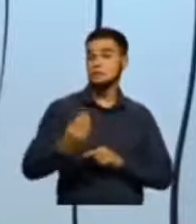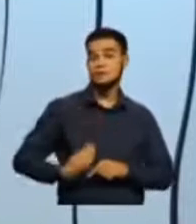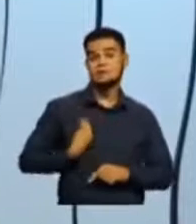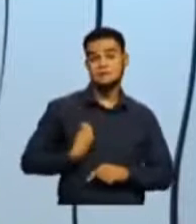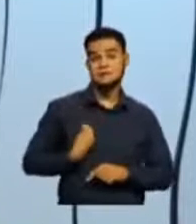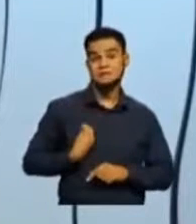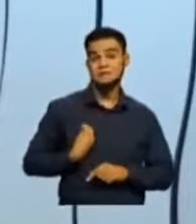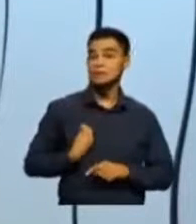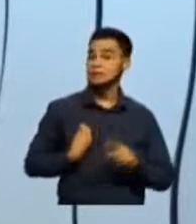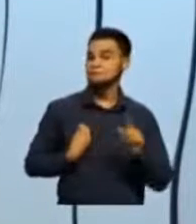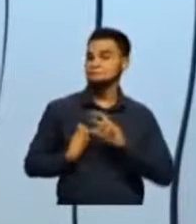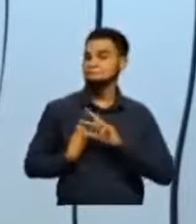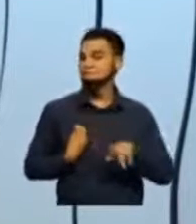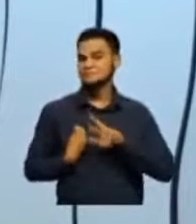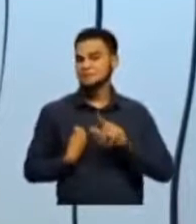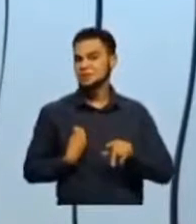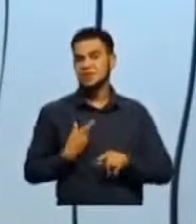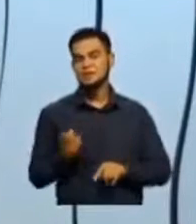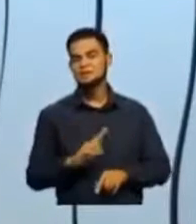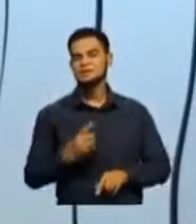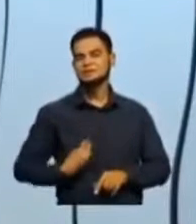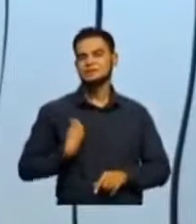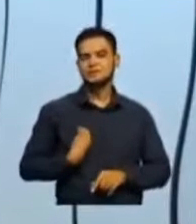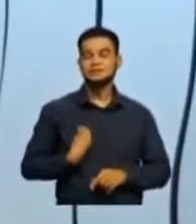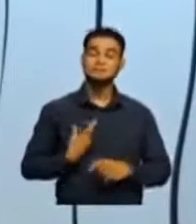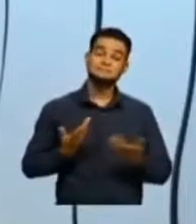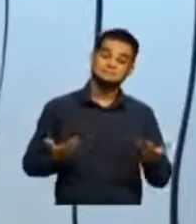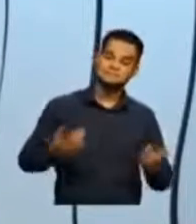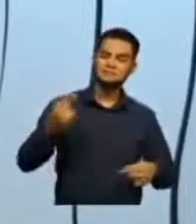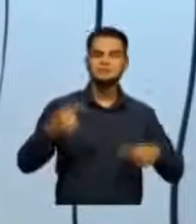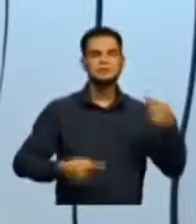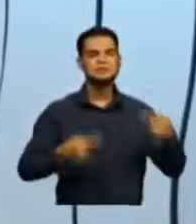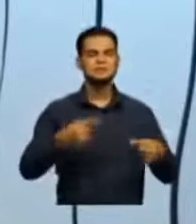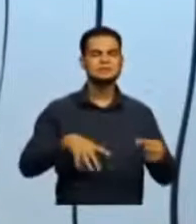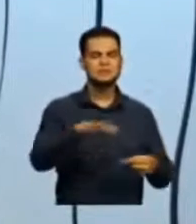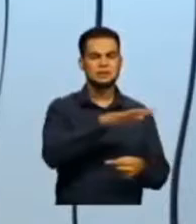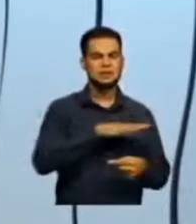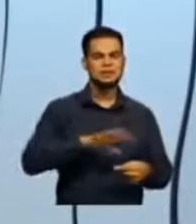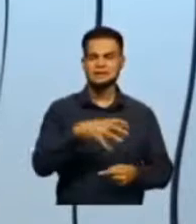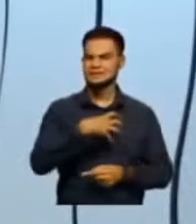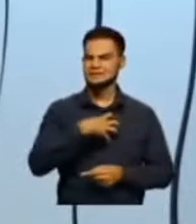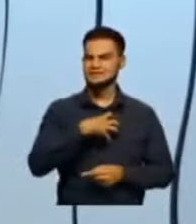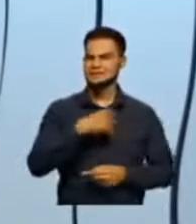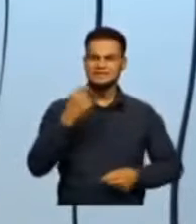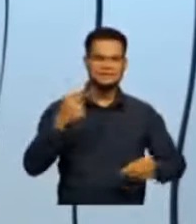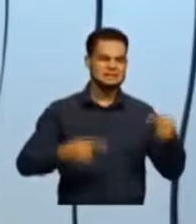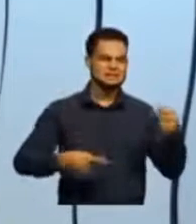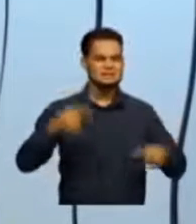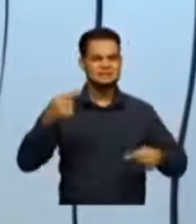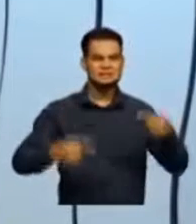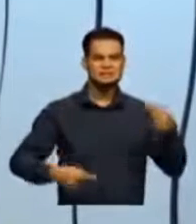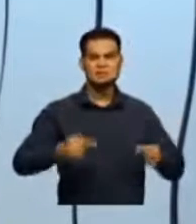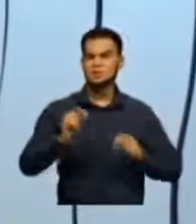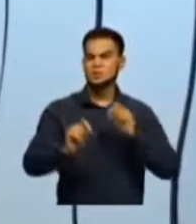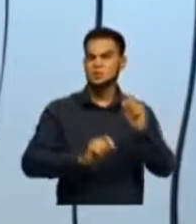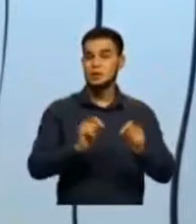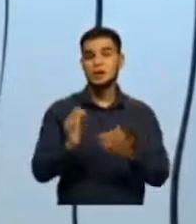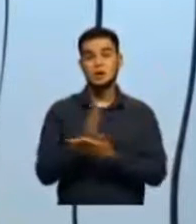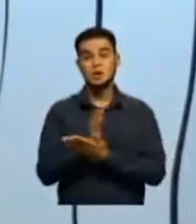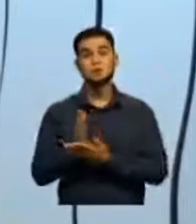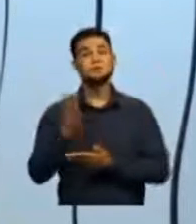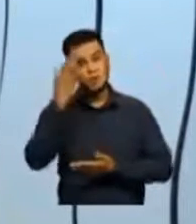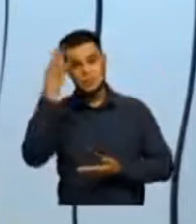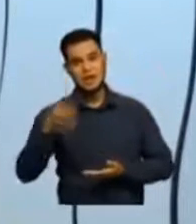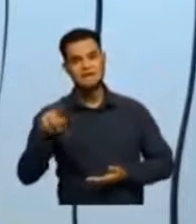vivo. Essa ainda é uma discussão que o mundo científico tem brigado até hoje. Alguns consideram como